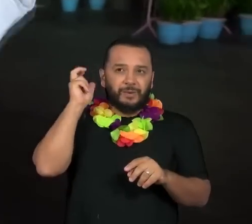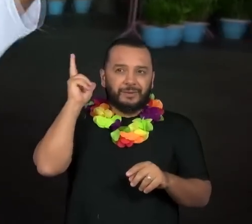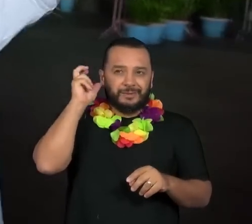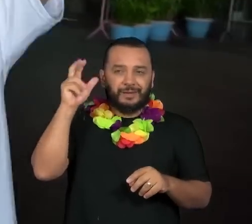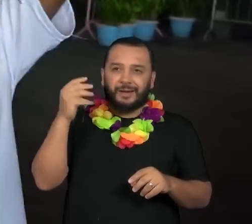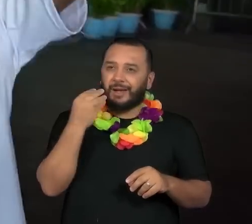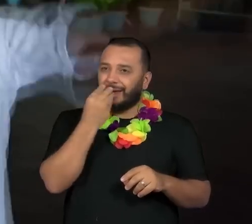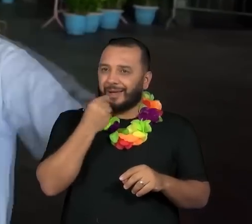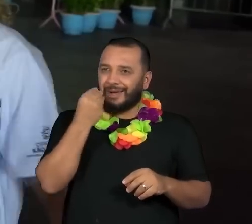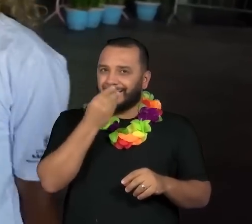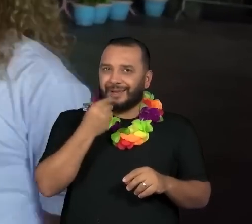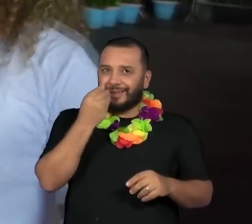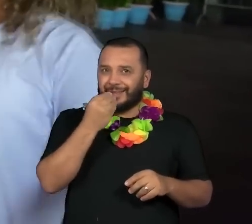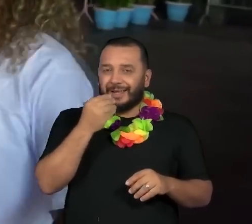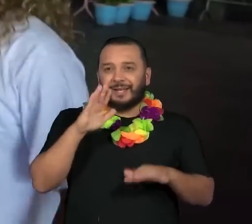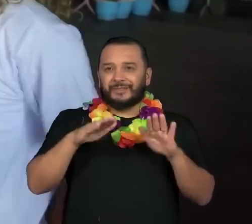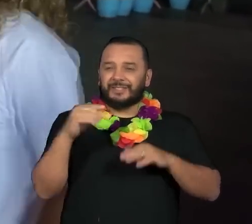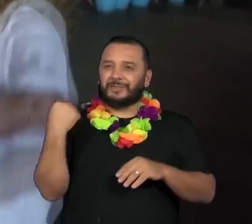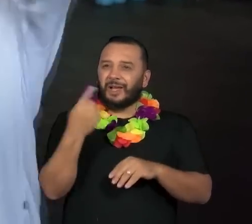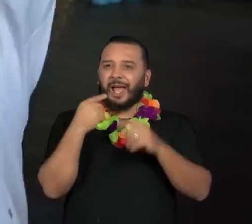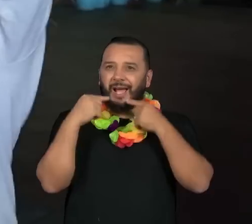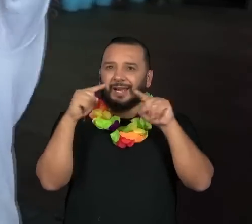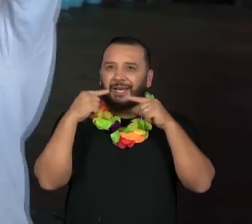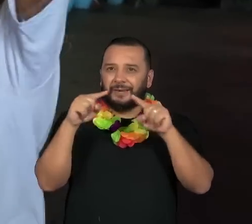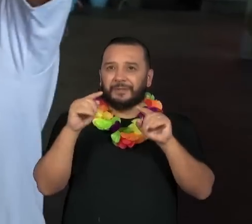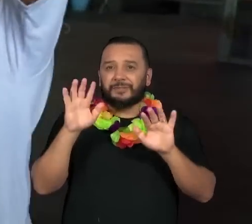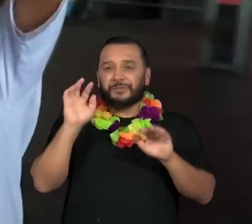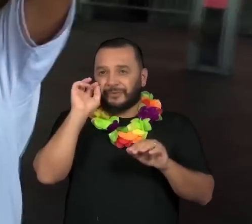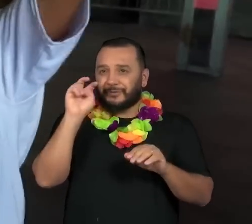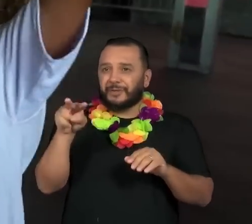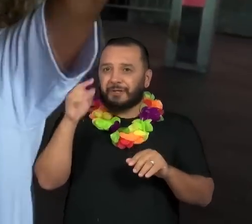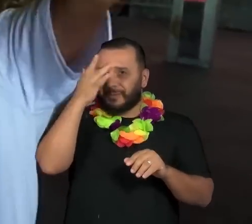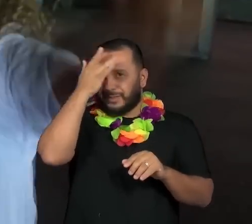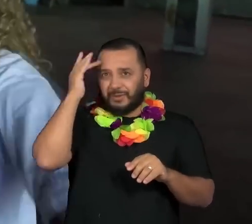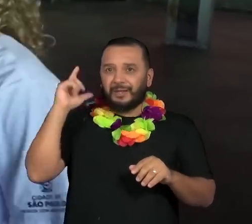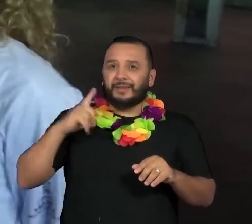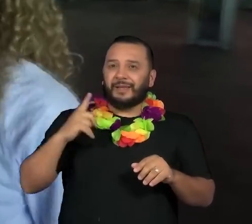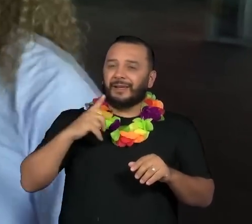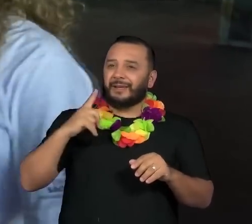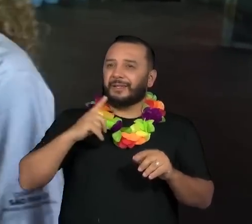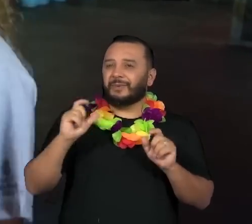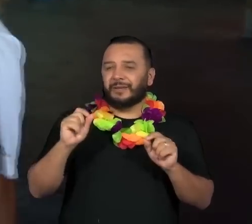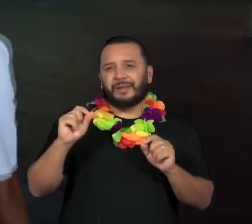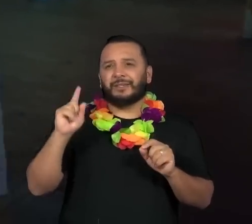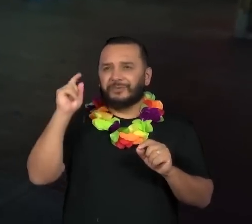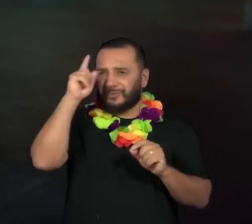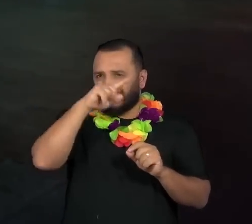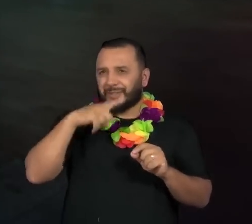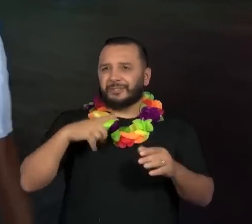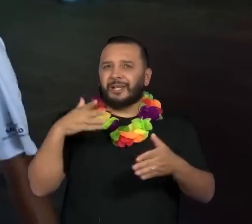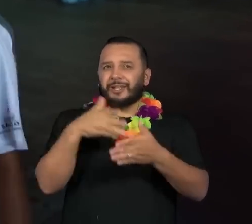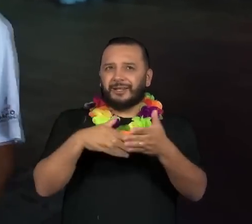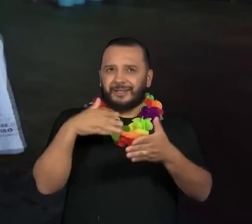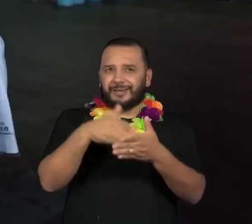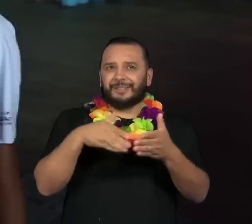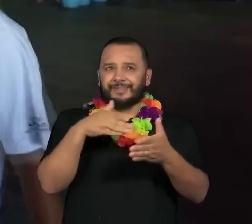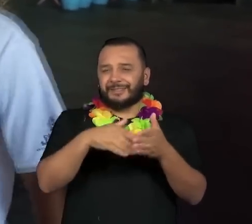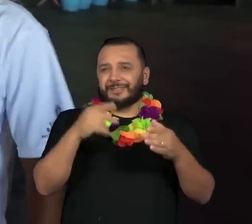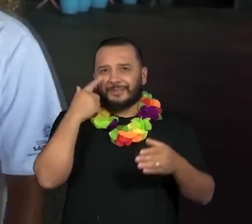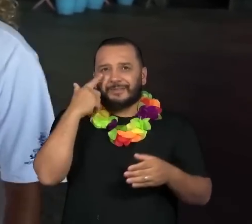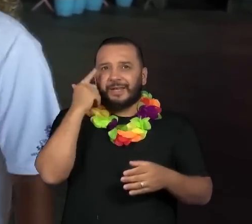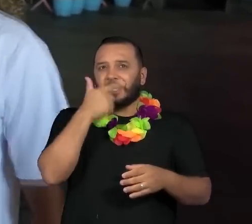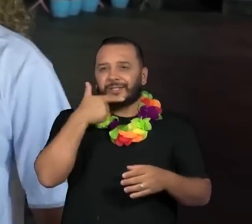a gente reclama de tudo. Aí você olha para umas pessoas que têm dificuldade, não tem o que falar, tem dificuldade. E você olha o sorriso no